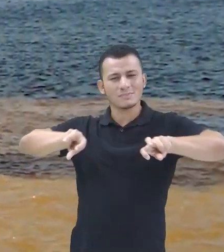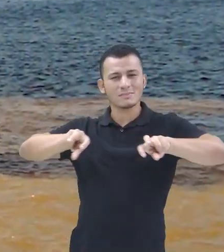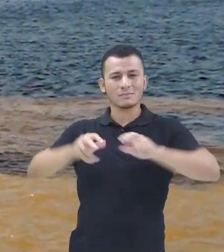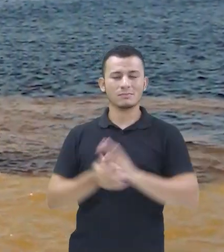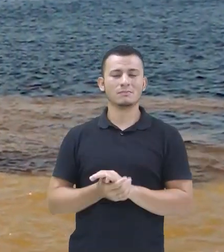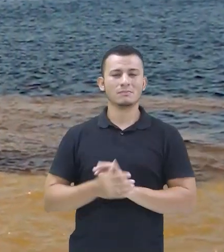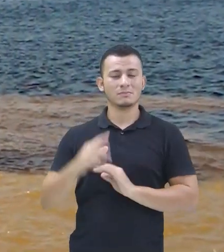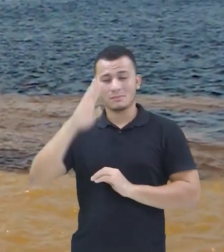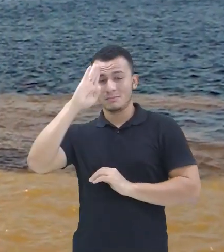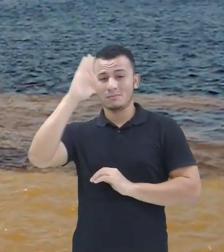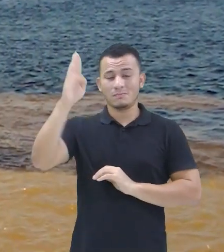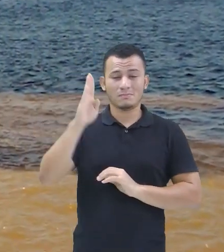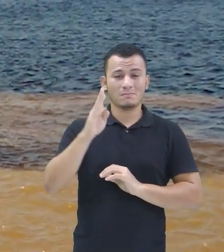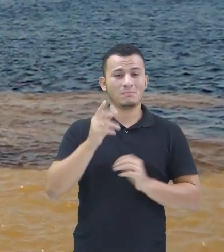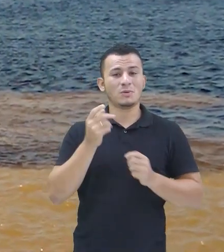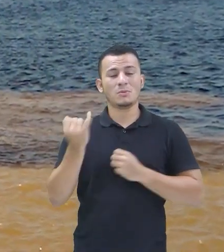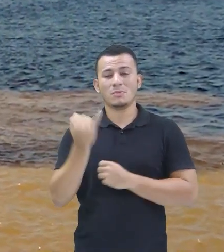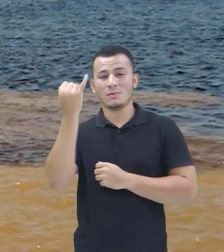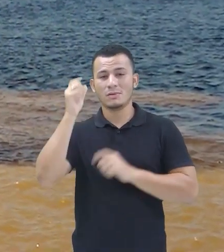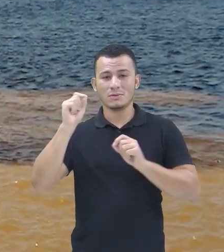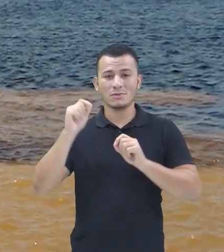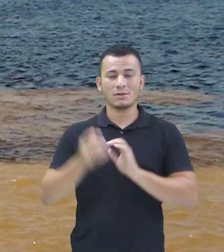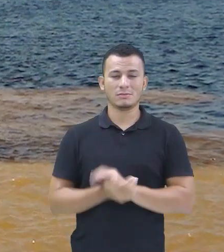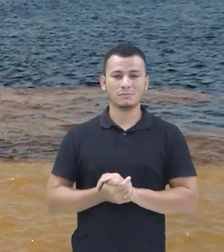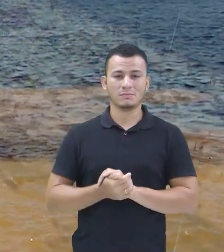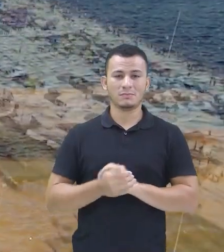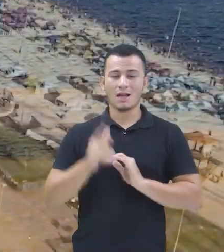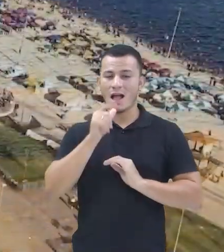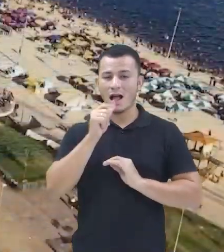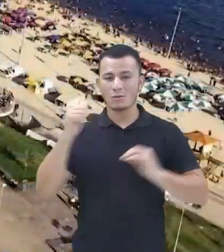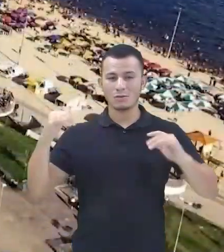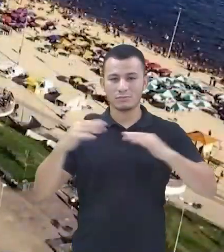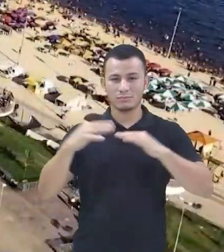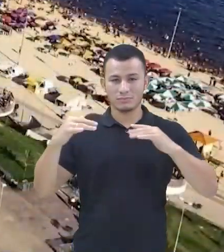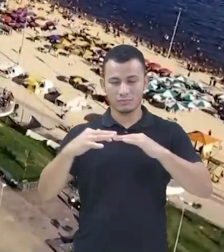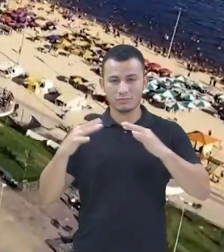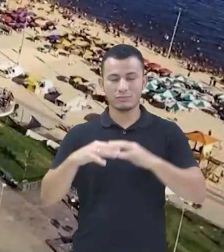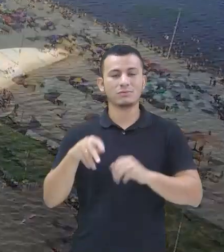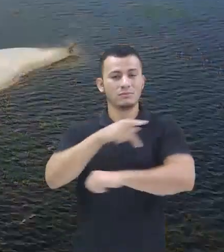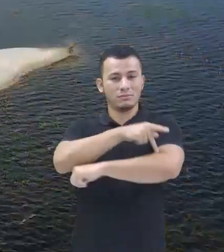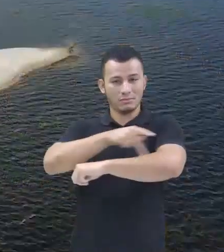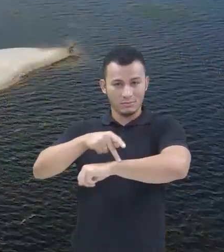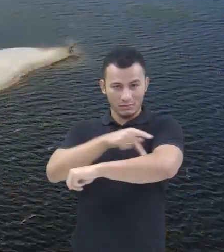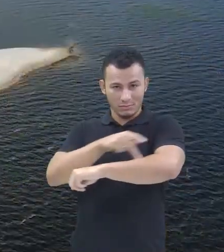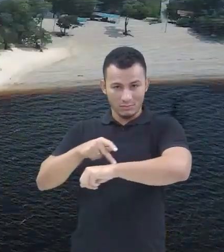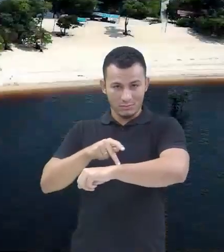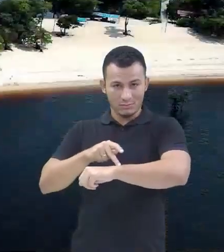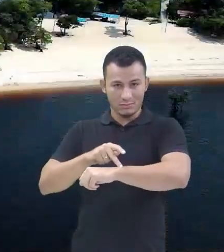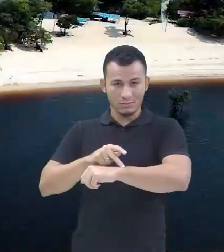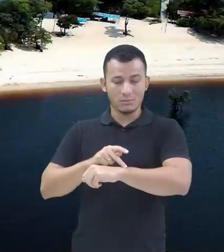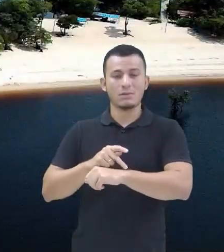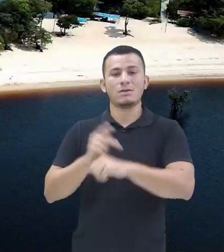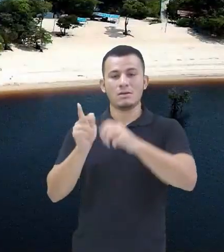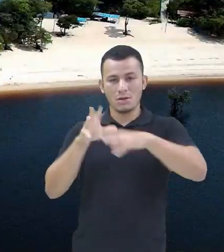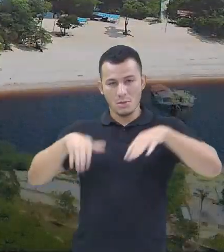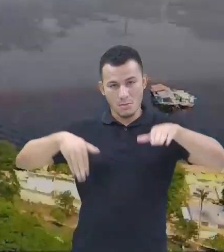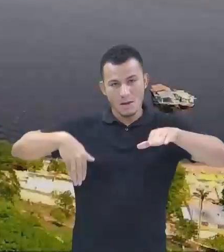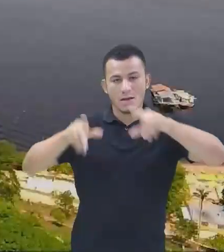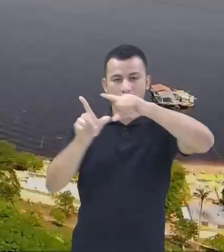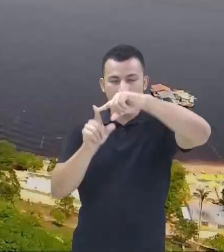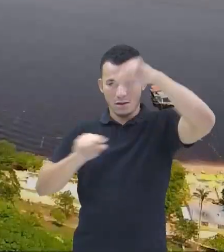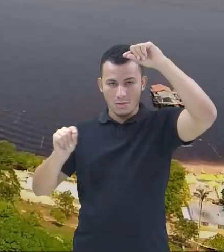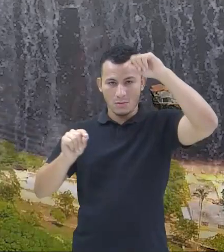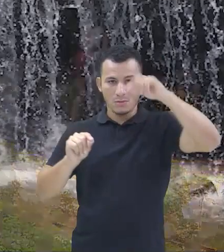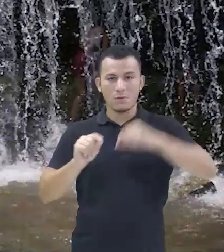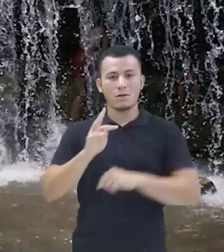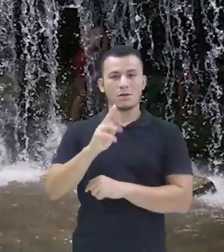as atrações naturais da cidade, destacam-se o Encontro das Águas, Praia da Ponta Negra, Praia da Lua, Praia do Tupé,